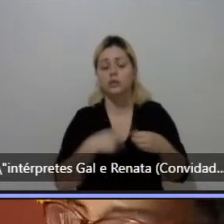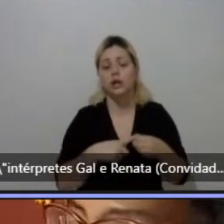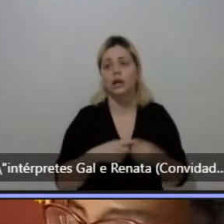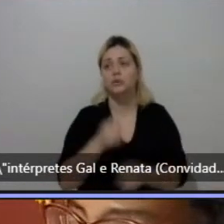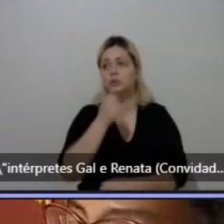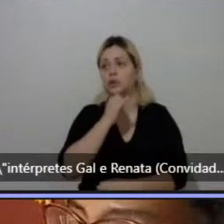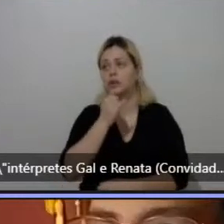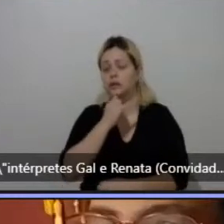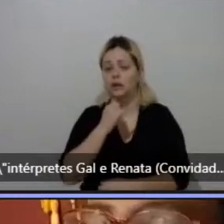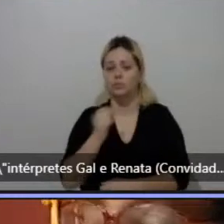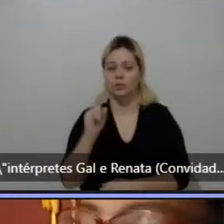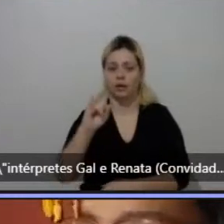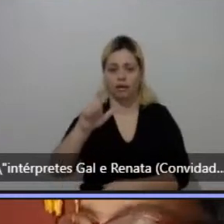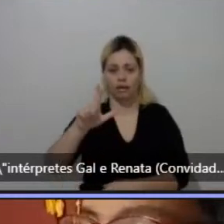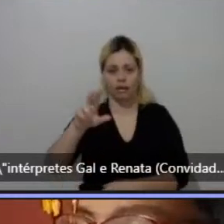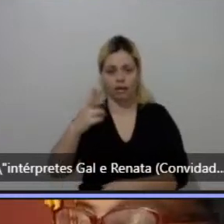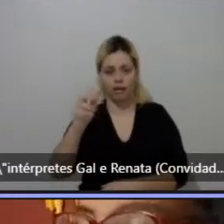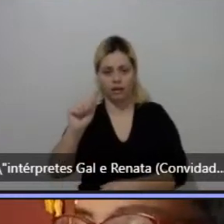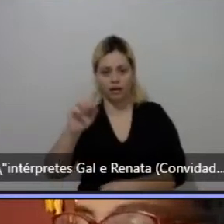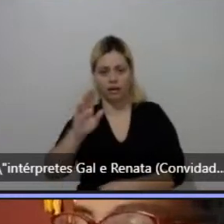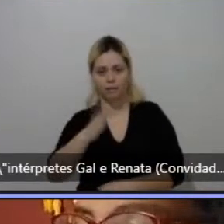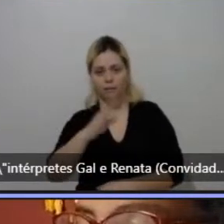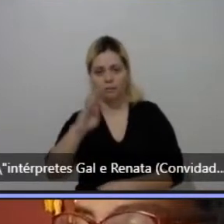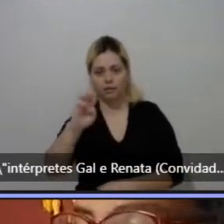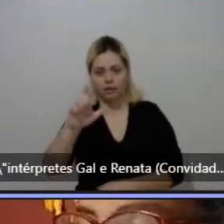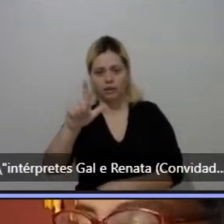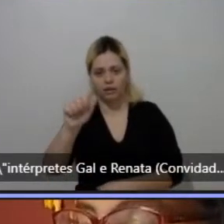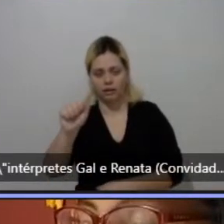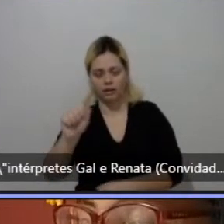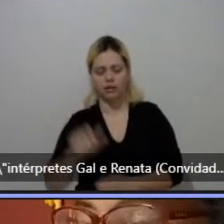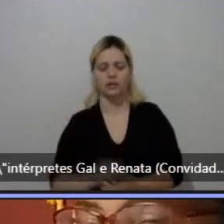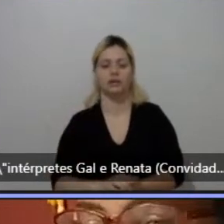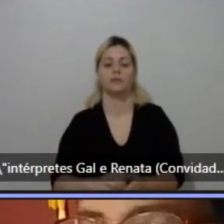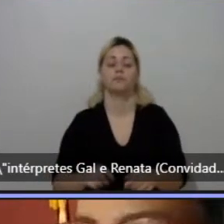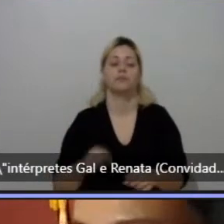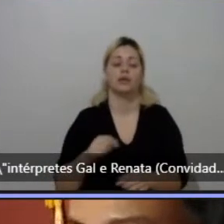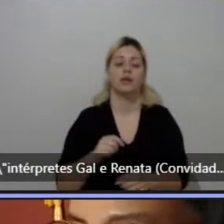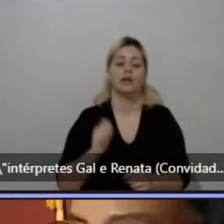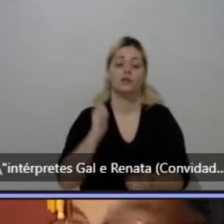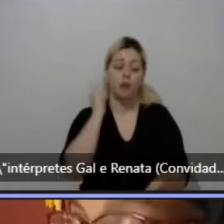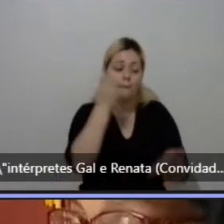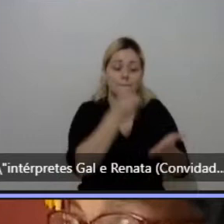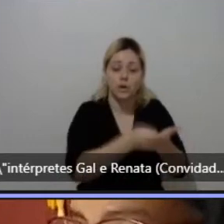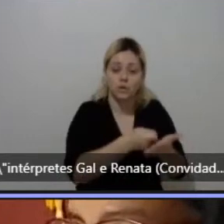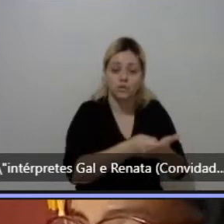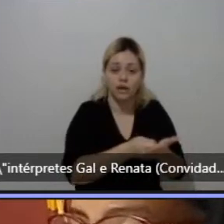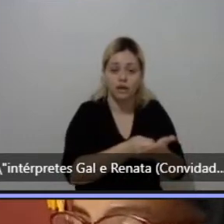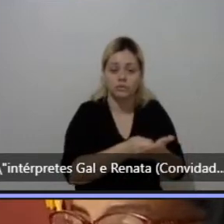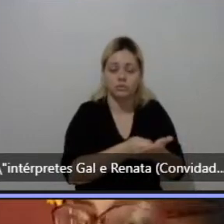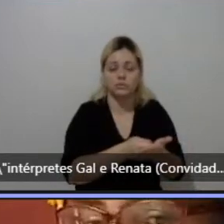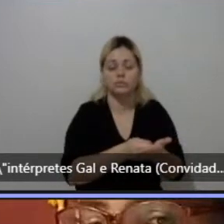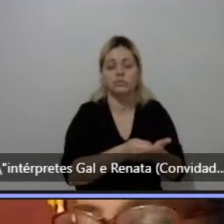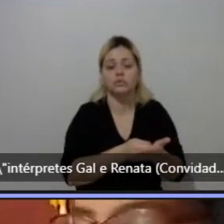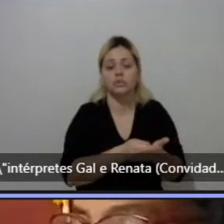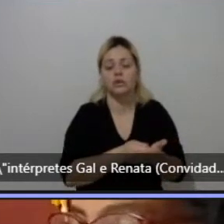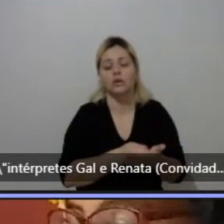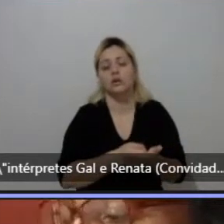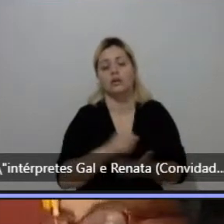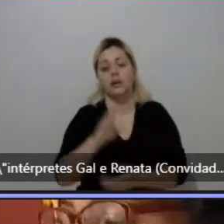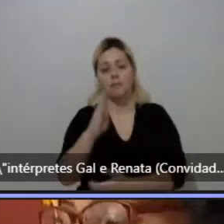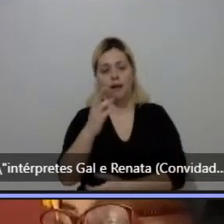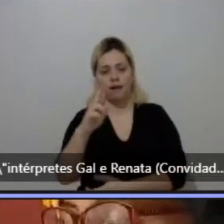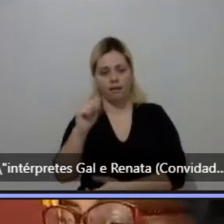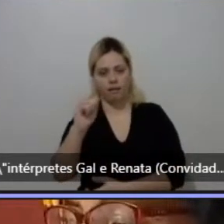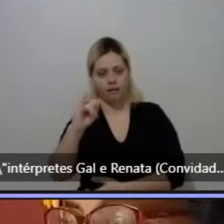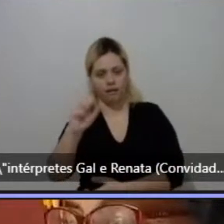exemplo, aqui em Ilhabela, recentemente foi aprovada a reserva extrativista de Castelhanos, da Baía de Castelhanos,